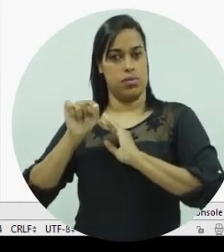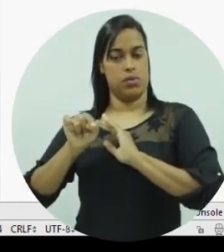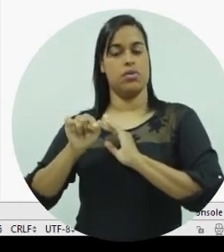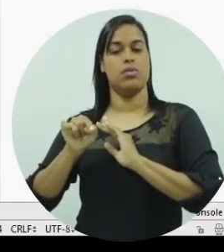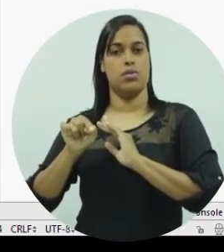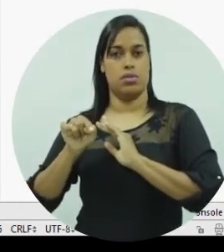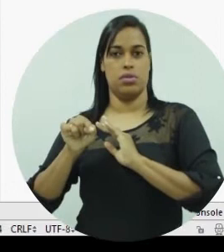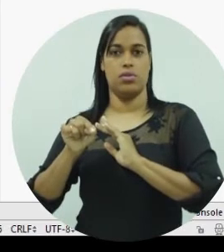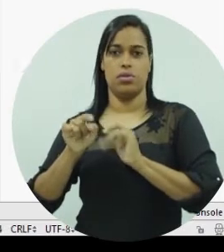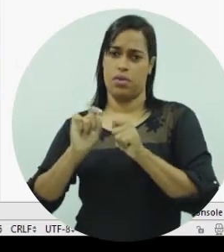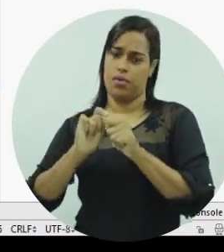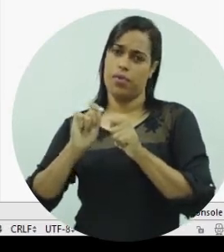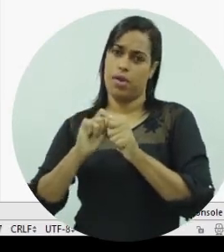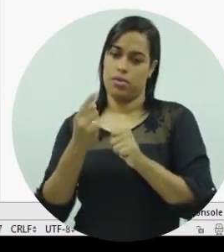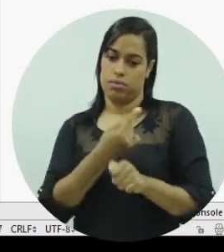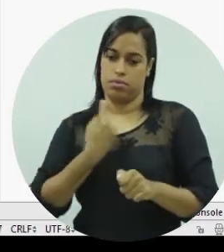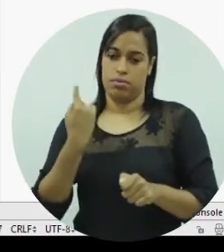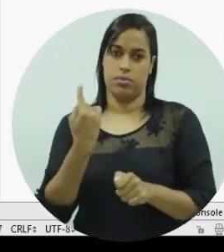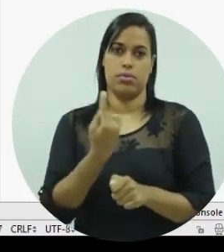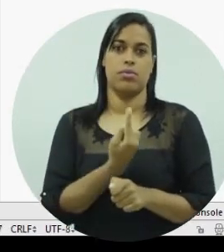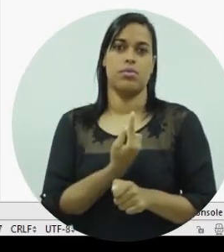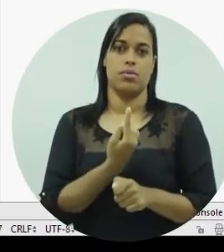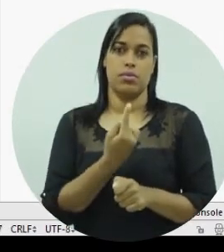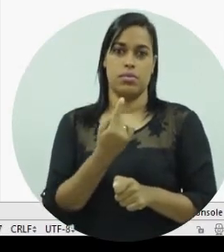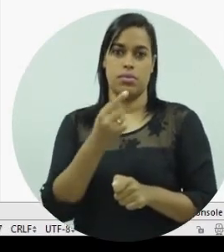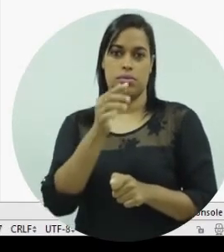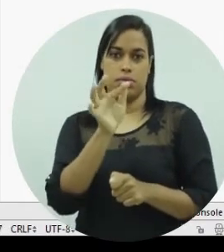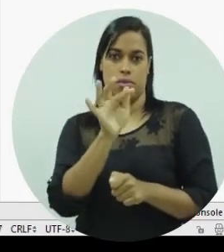isso por a gente.